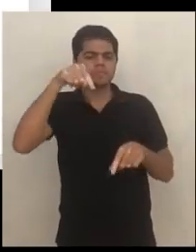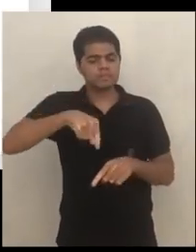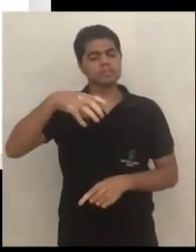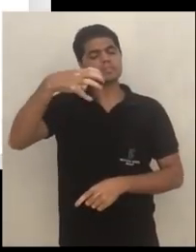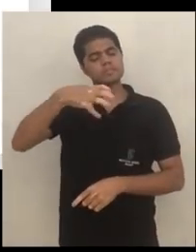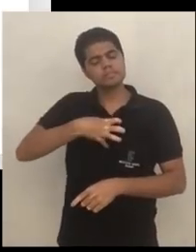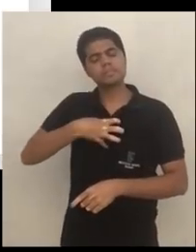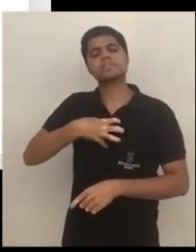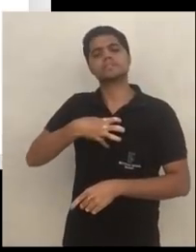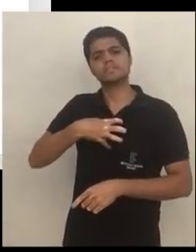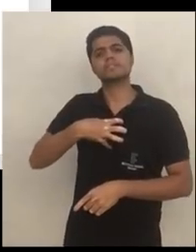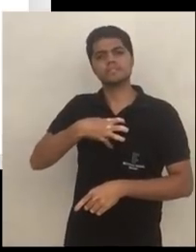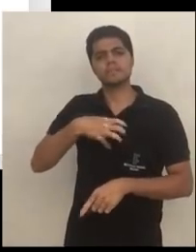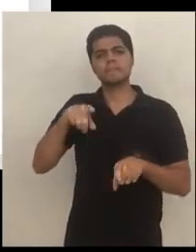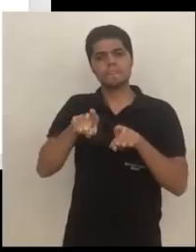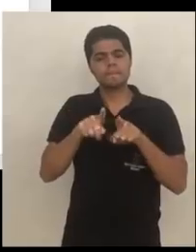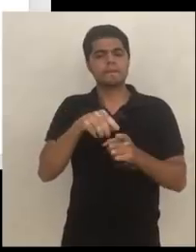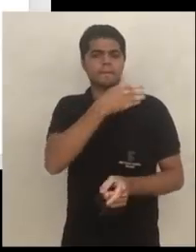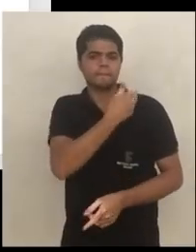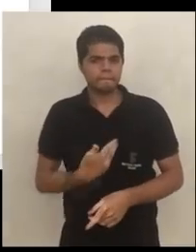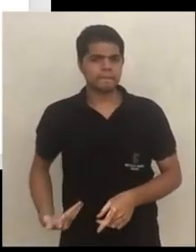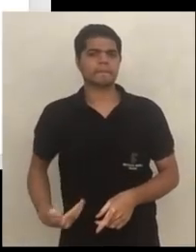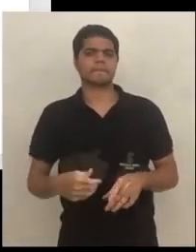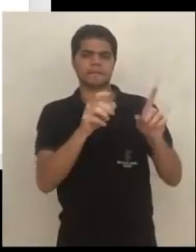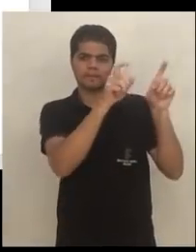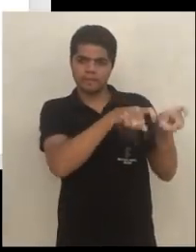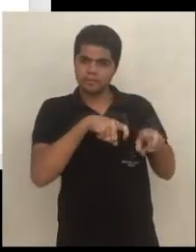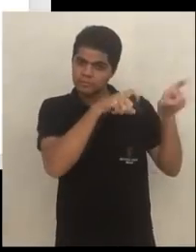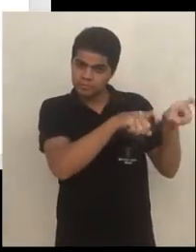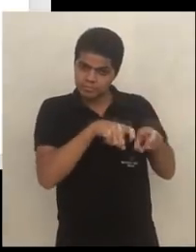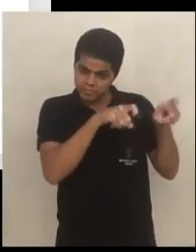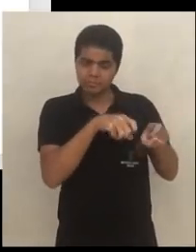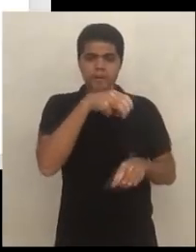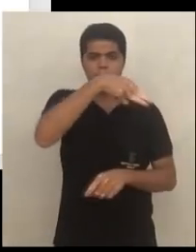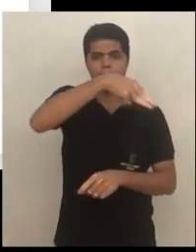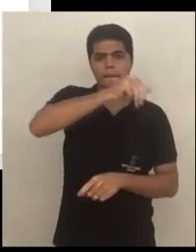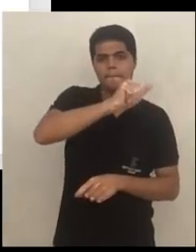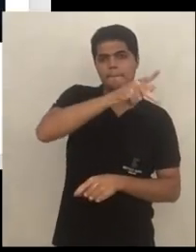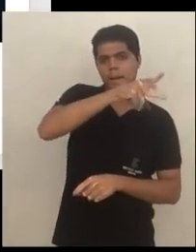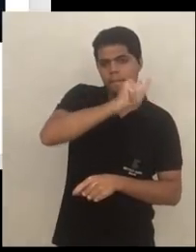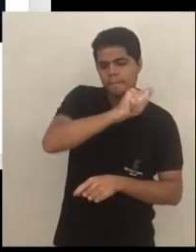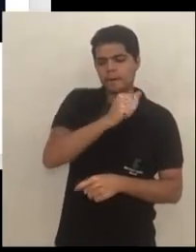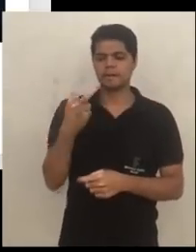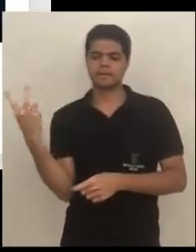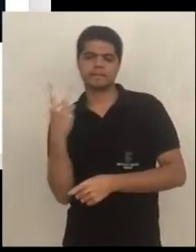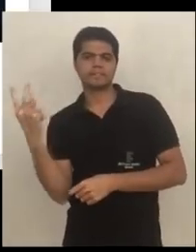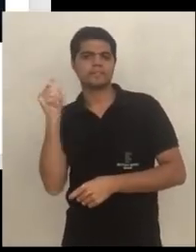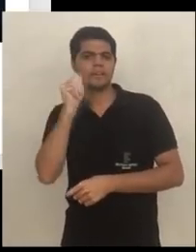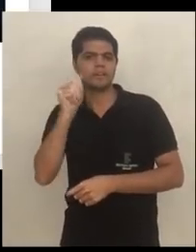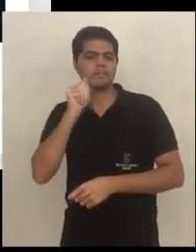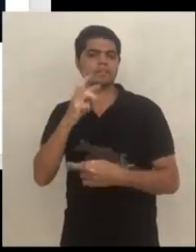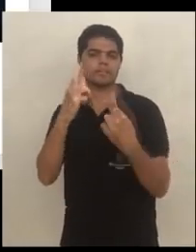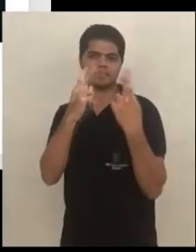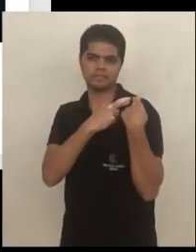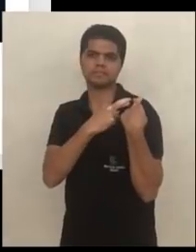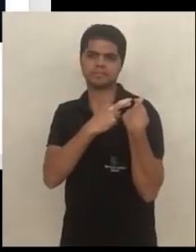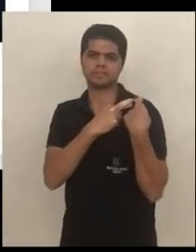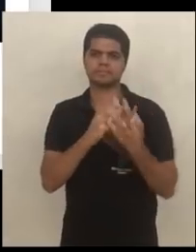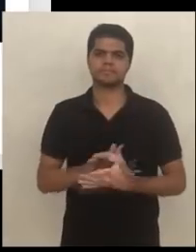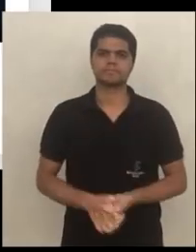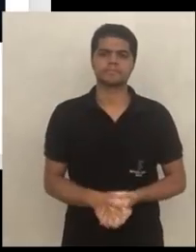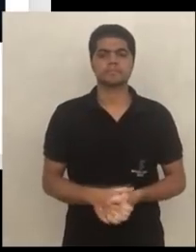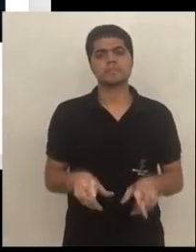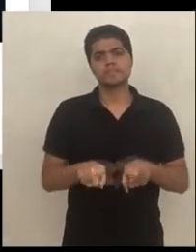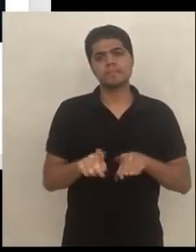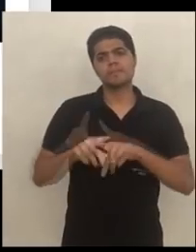na Superintendência Federal de Agricultura, no MAPA, a Vanusa e a Fátima são responsáveis por essa agenda. E aqui tem algumas fotos